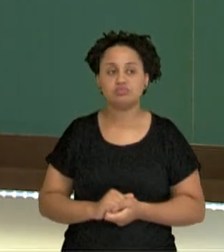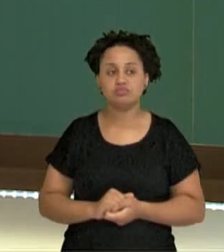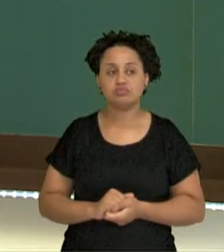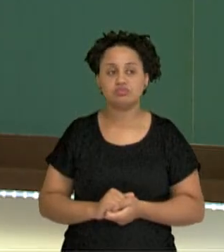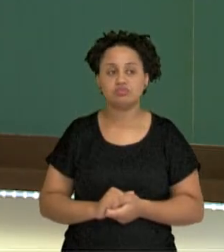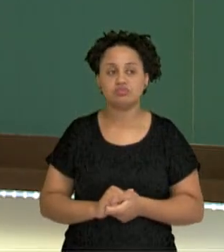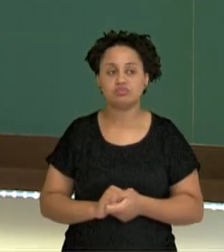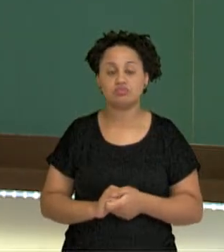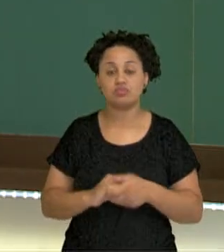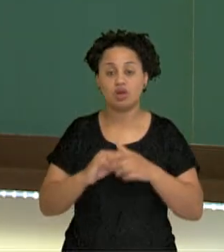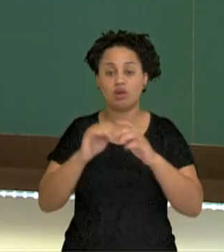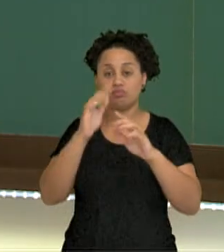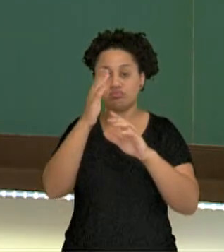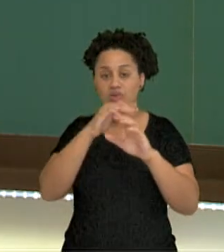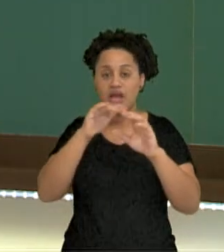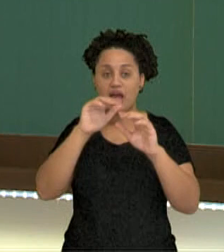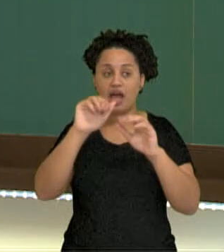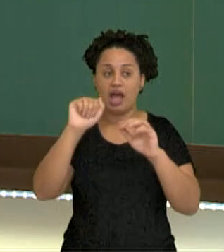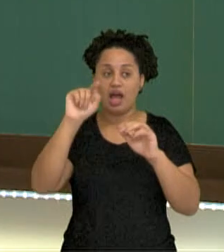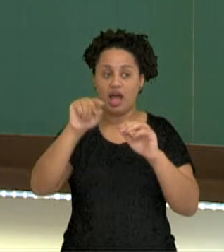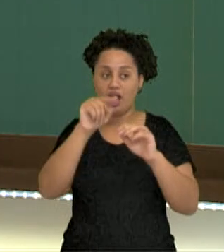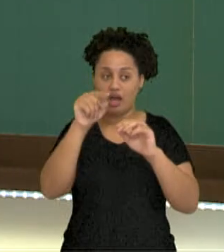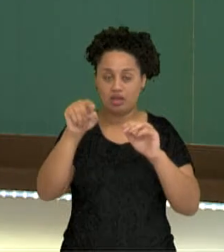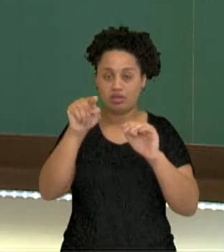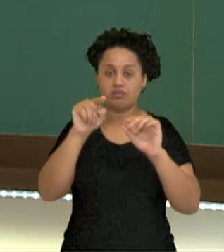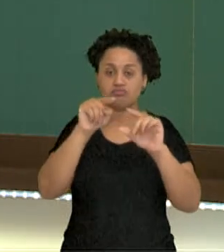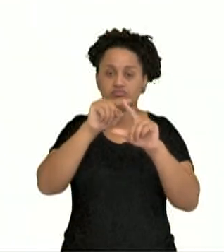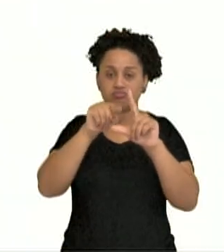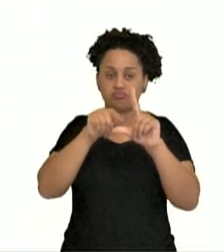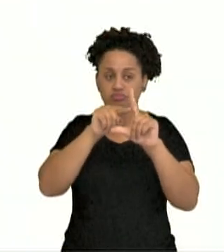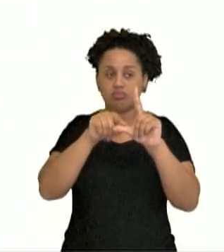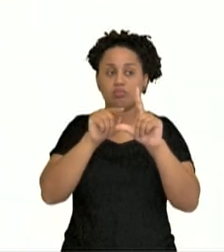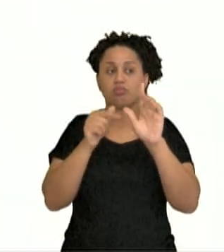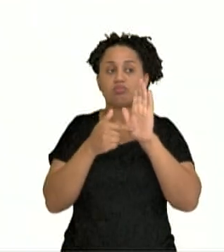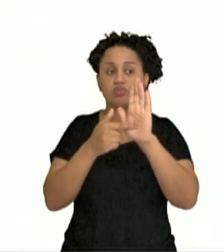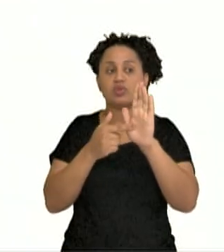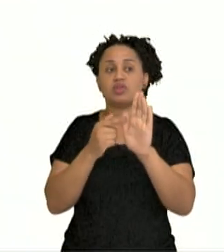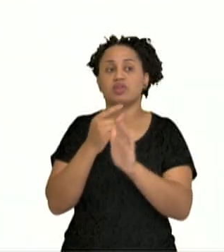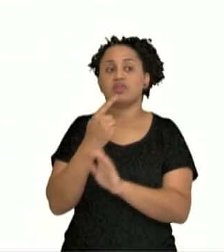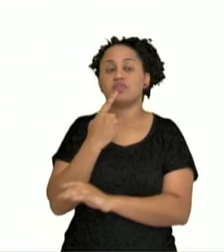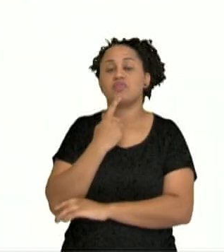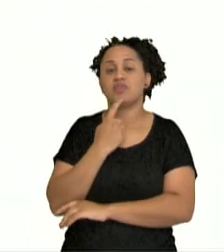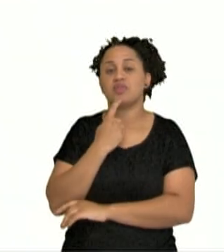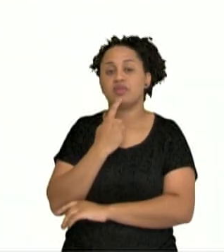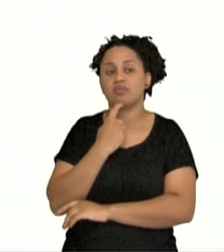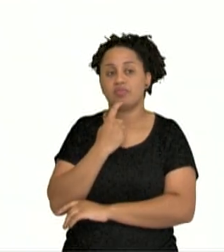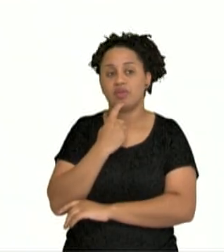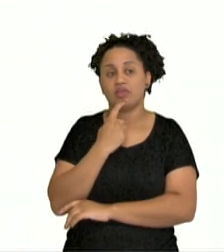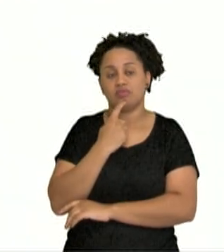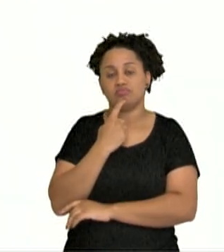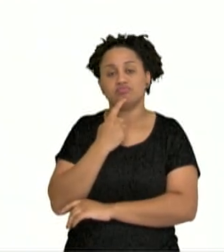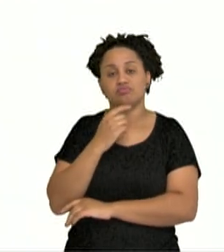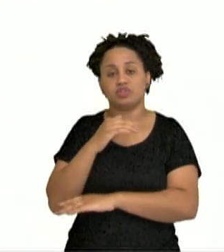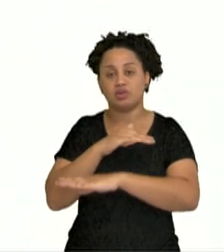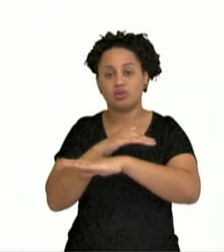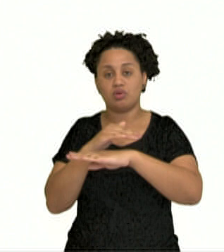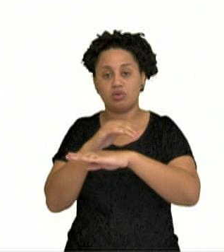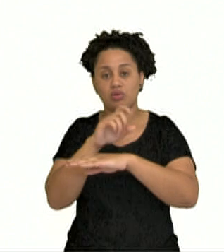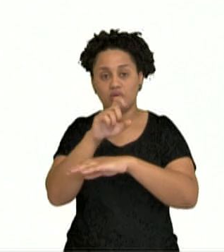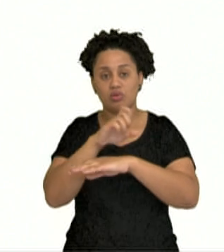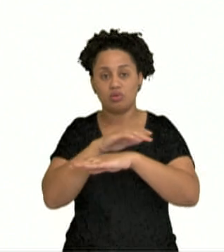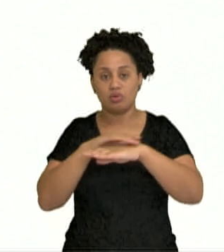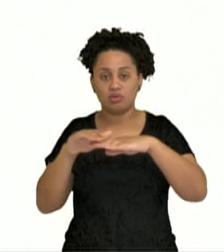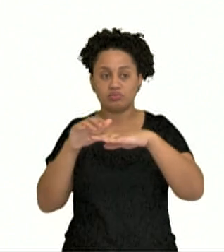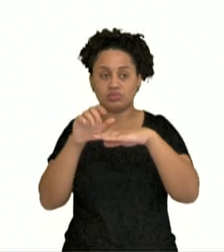do ângulo alfa é o que está aqui indicado em vermelho, é a projeção do ângulo sobre o eixo x. Então, marquem